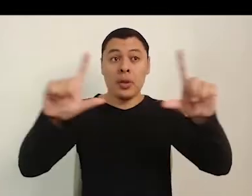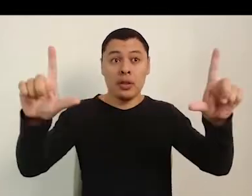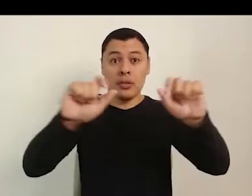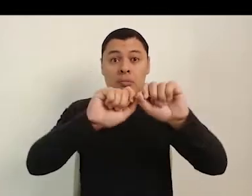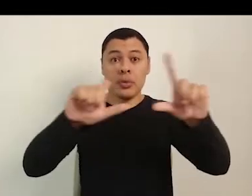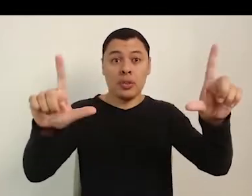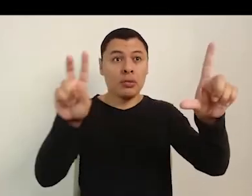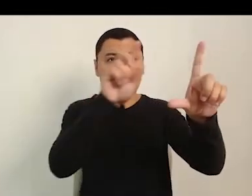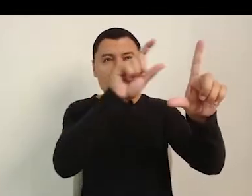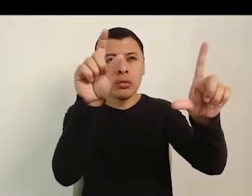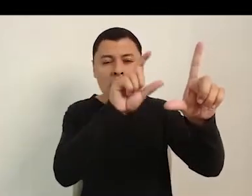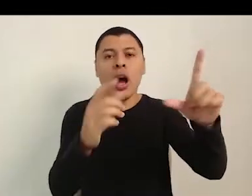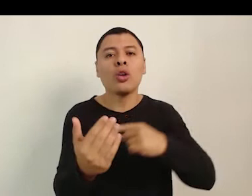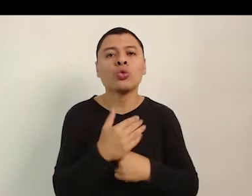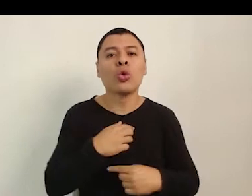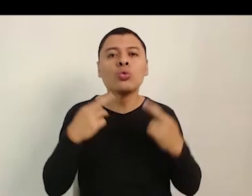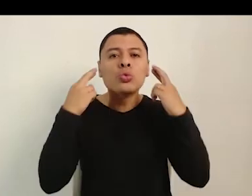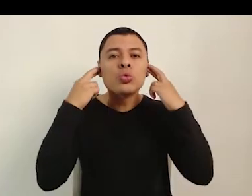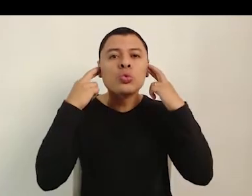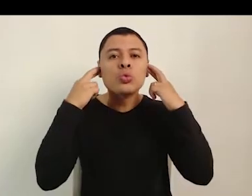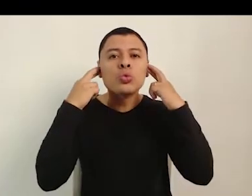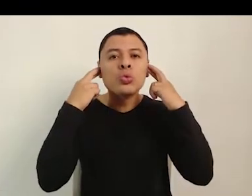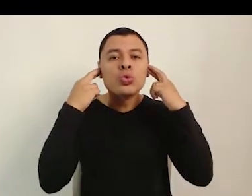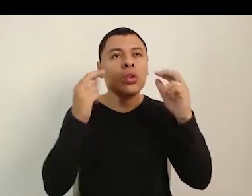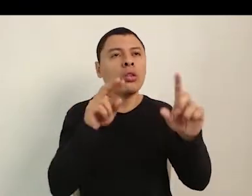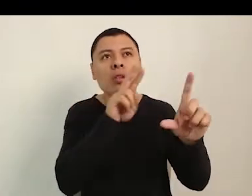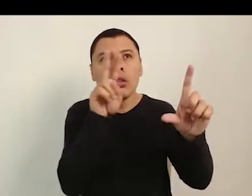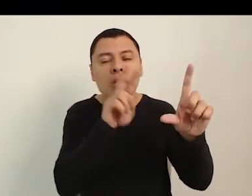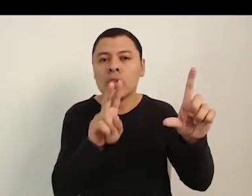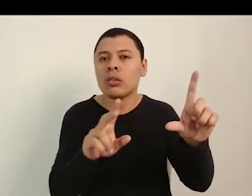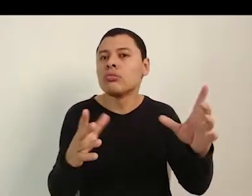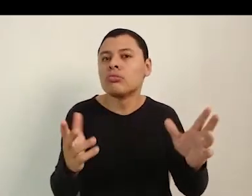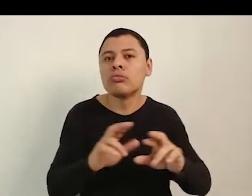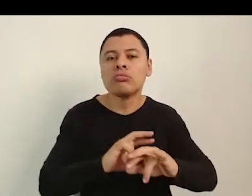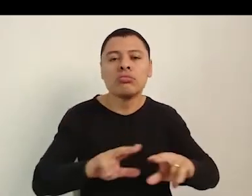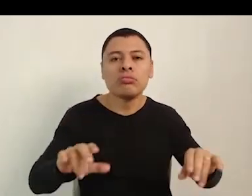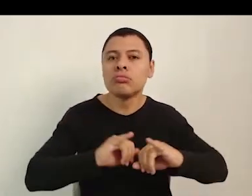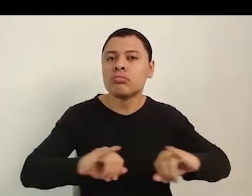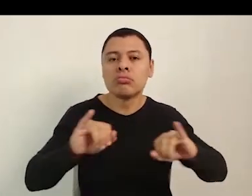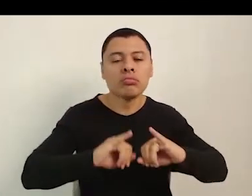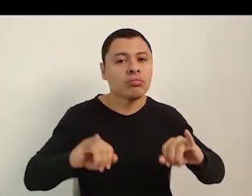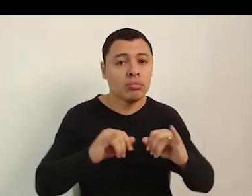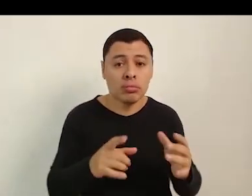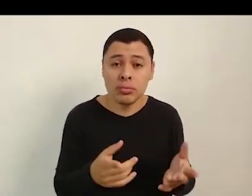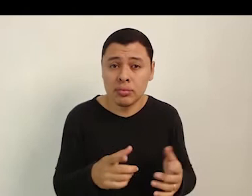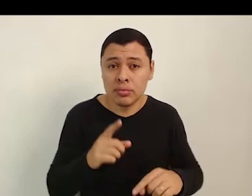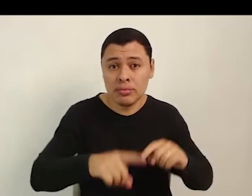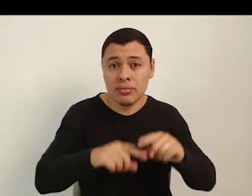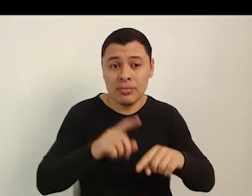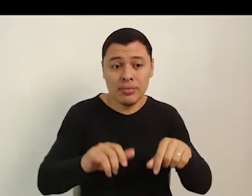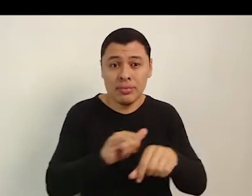surdas. Enfim, temos aqui uma infinidade desses recursos, né, dessas tecnologias para